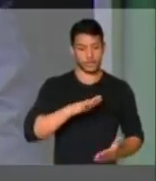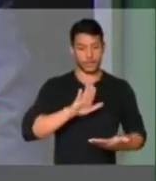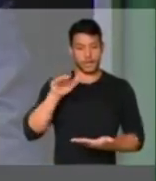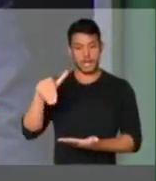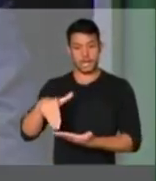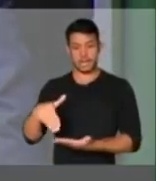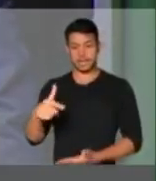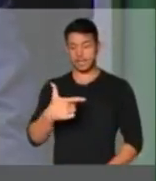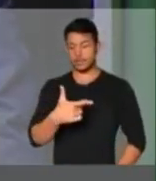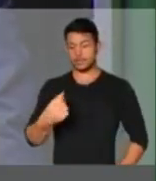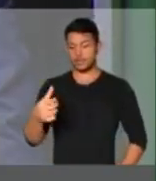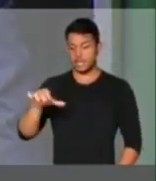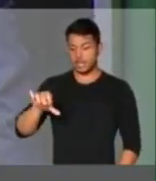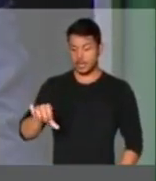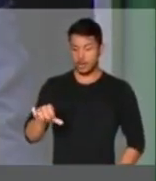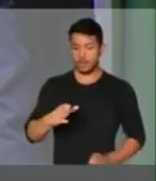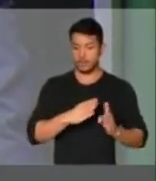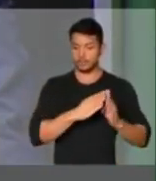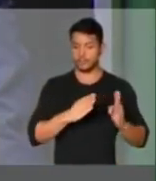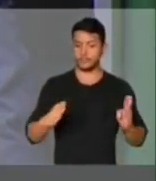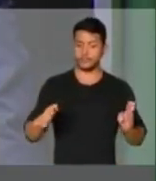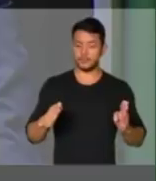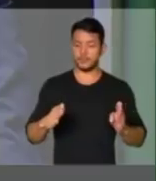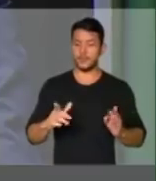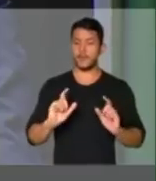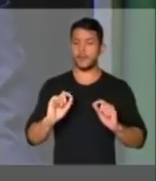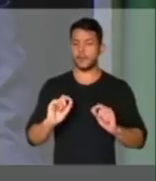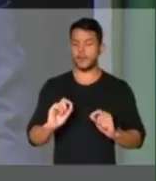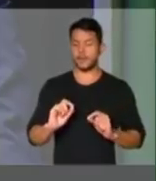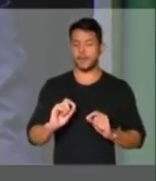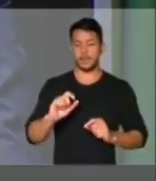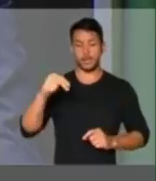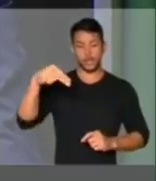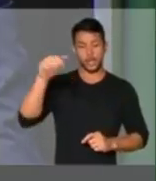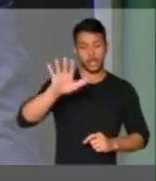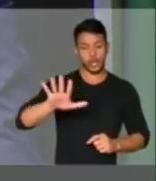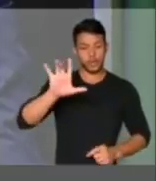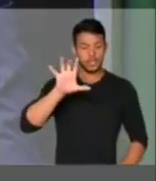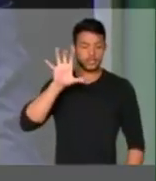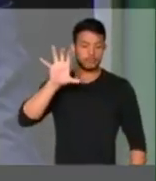a renda média do Nordeste teve um aumento real de